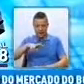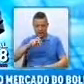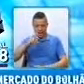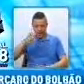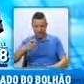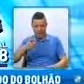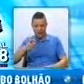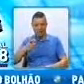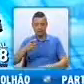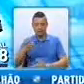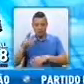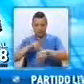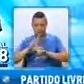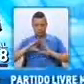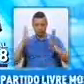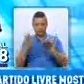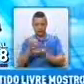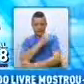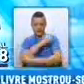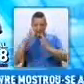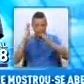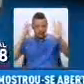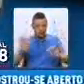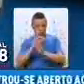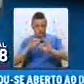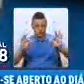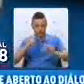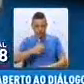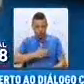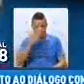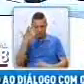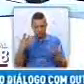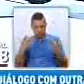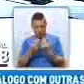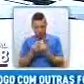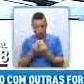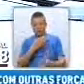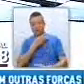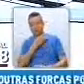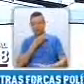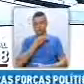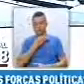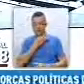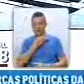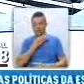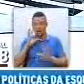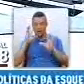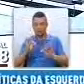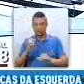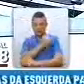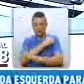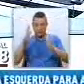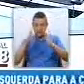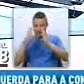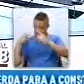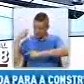Paulo Sarmento, diretor-geral da Casa da Música. Muito bom dia. Muito obrigada por estar connosco. O fado vai então ser desviado das casas tradicionais e